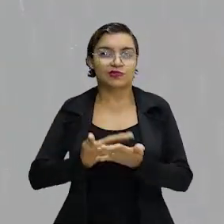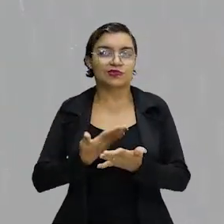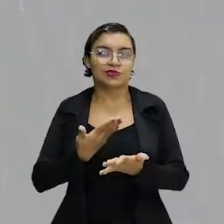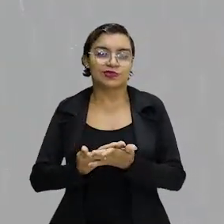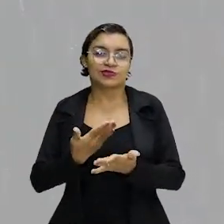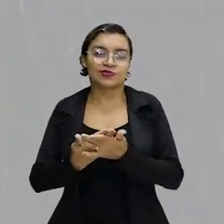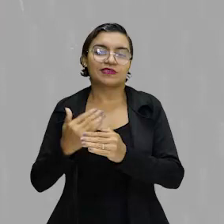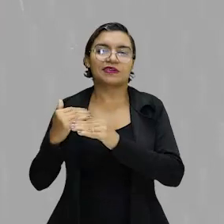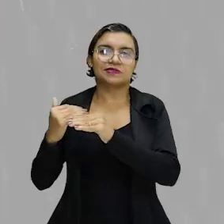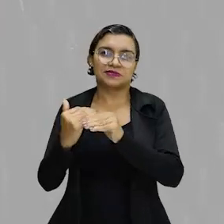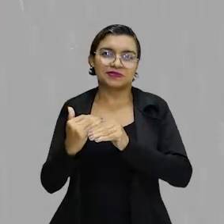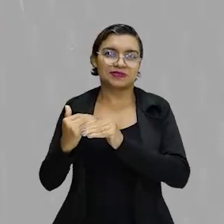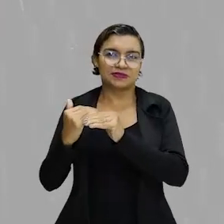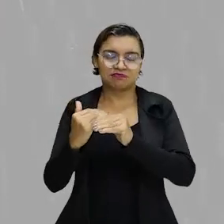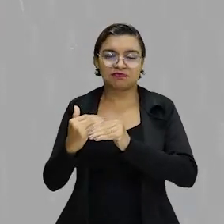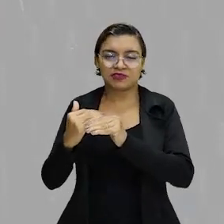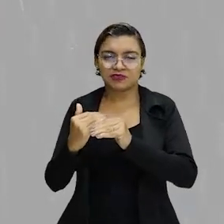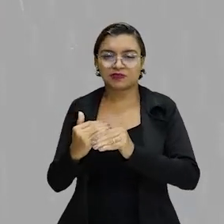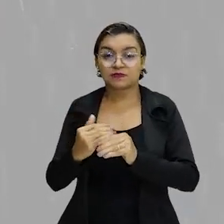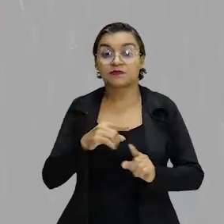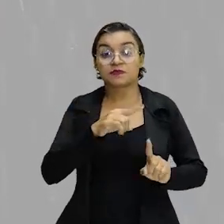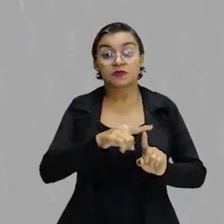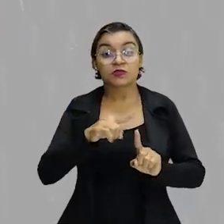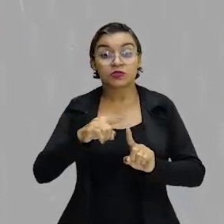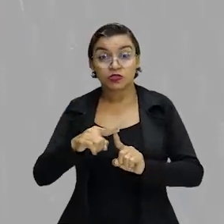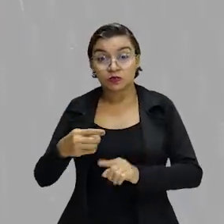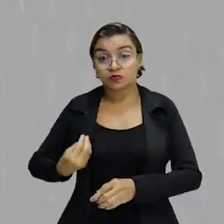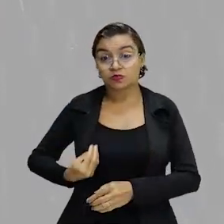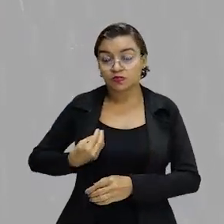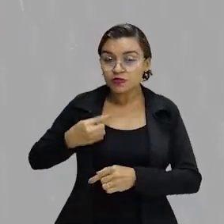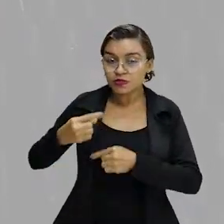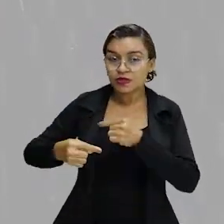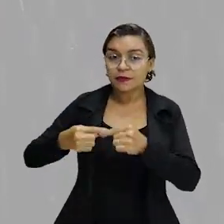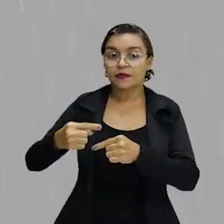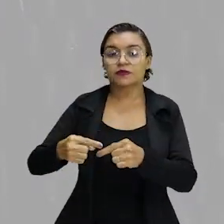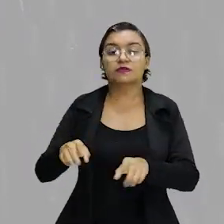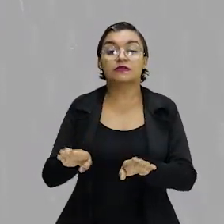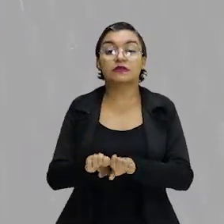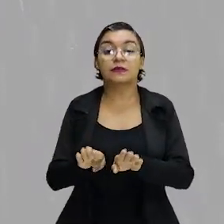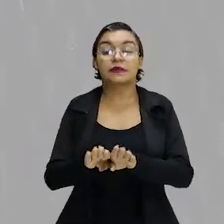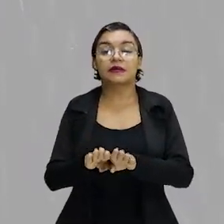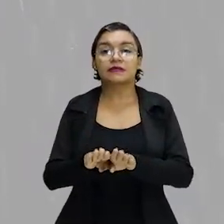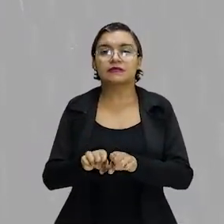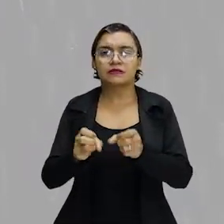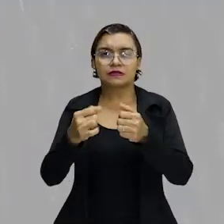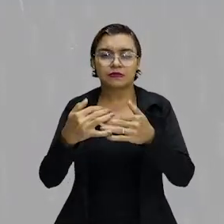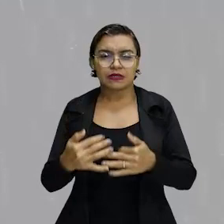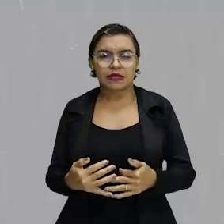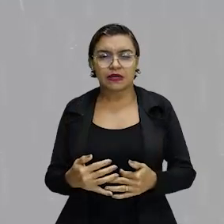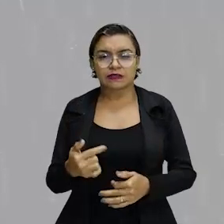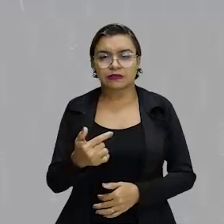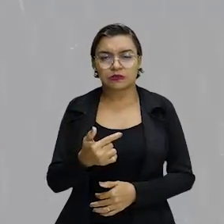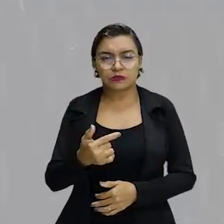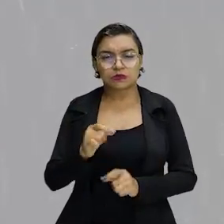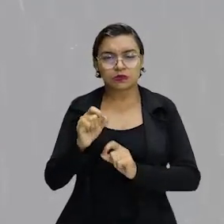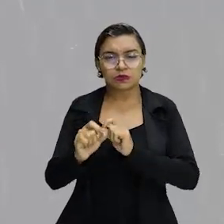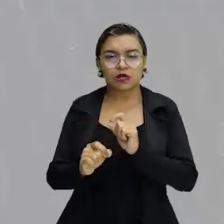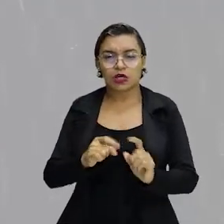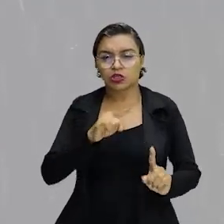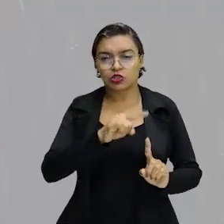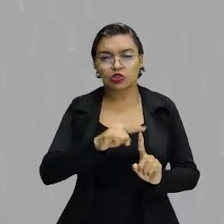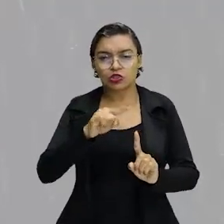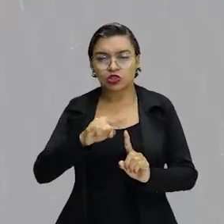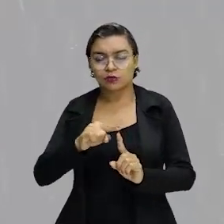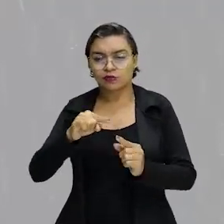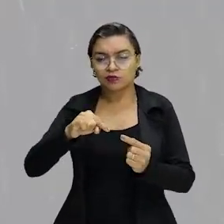esses padrões. Vamos ver os tipos de reprodução. E eu quero falar na segunda parte sobre os tipos de ciclo